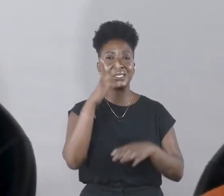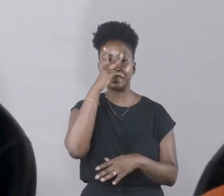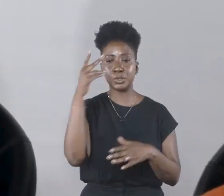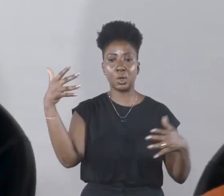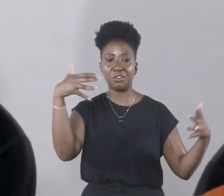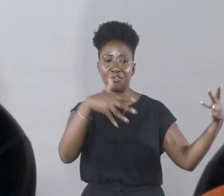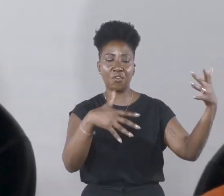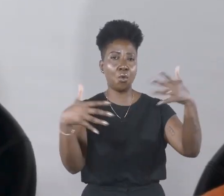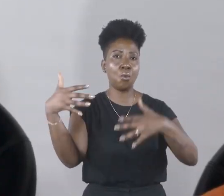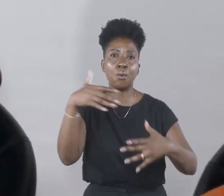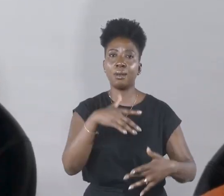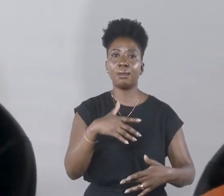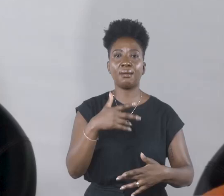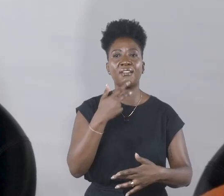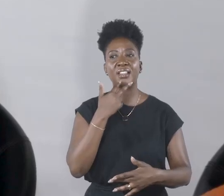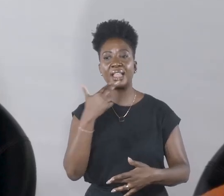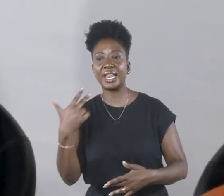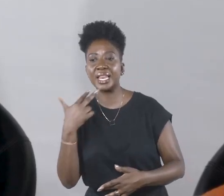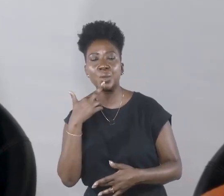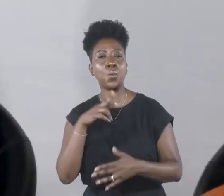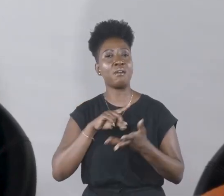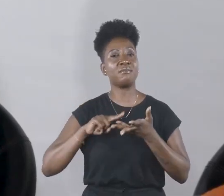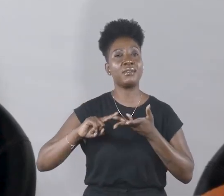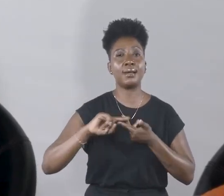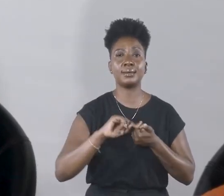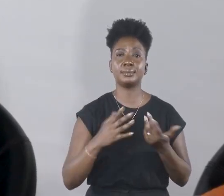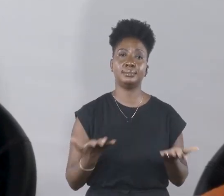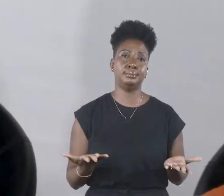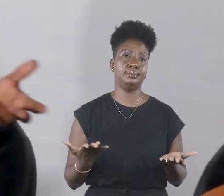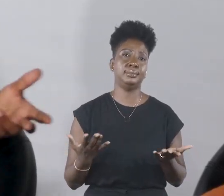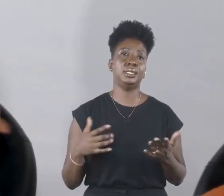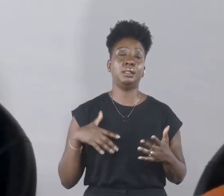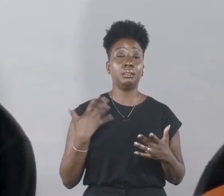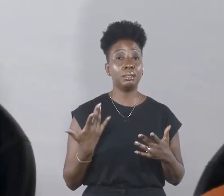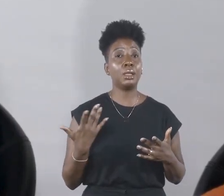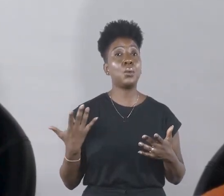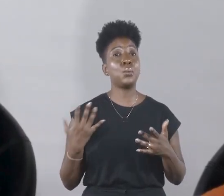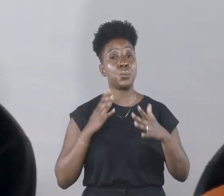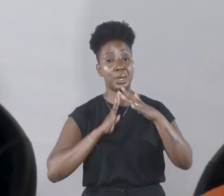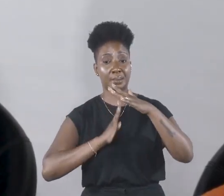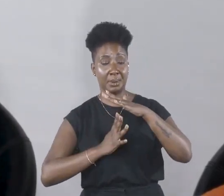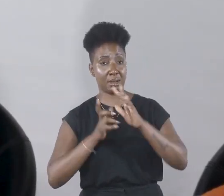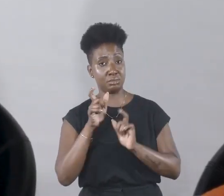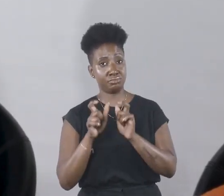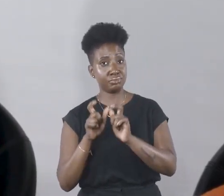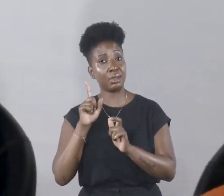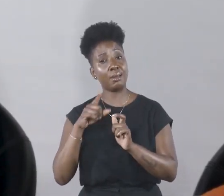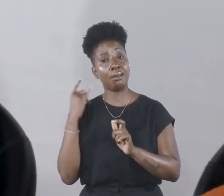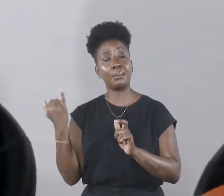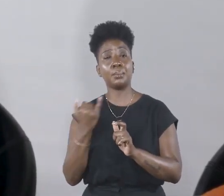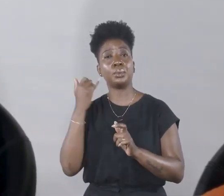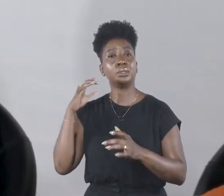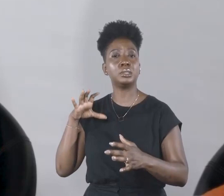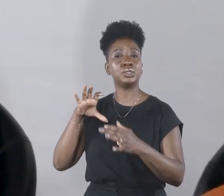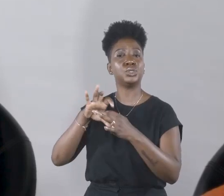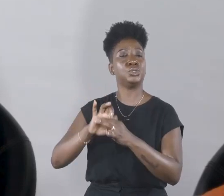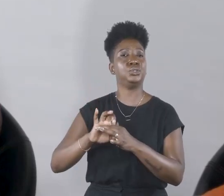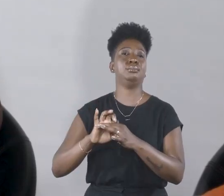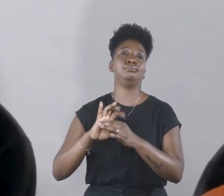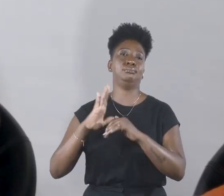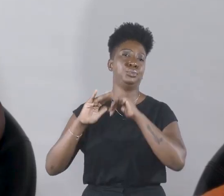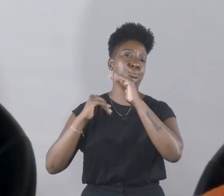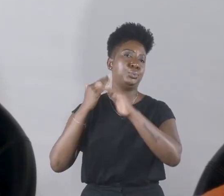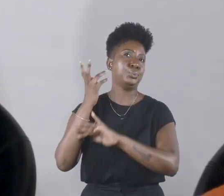produção, estou gravando norueguês, estou gravando pessoas de fora, mas tem um cara da produção aqui da Síria que fala inglês, que fala espanhol. Então, as questões,